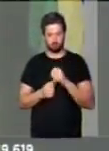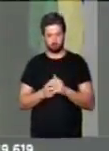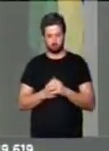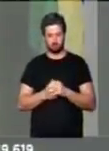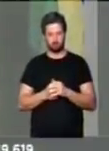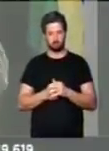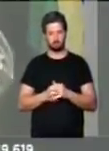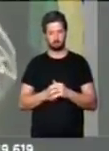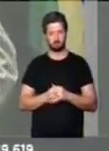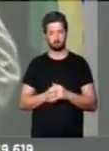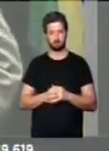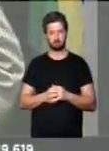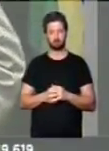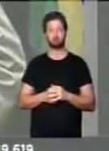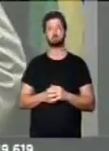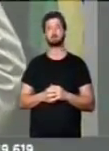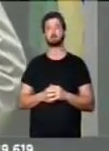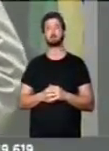para solucionar